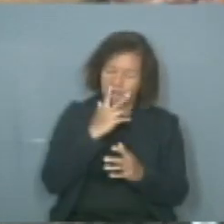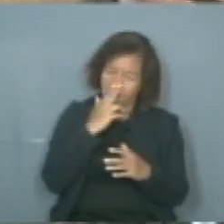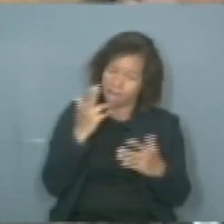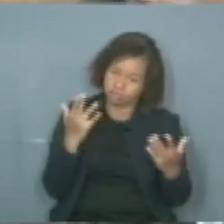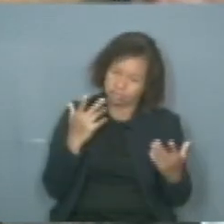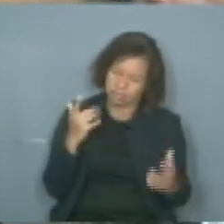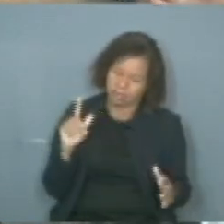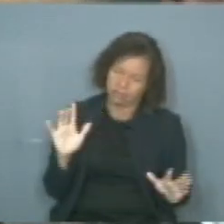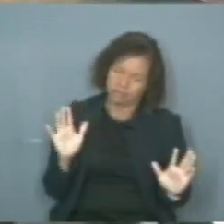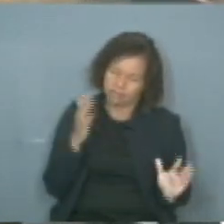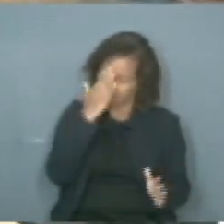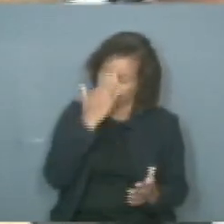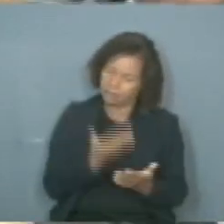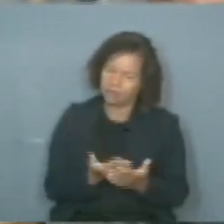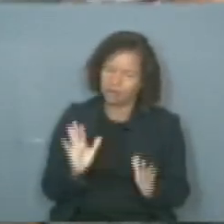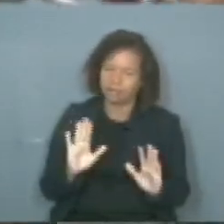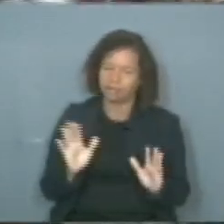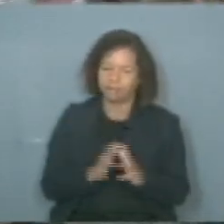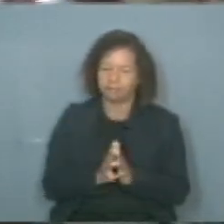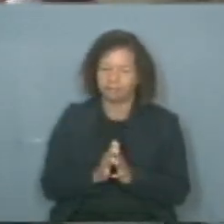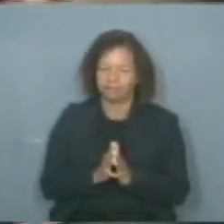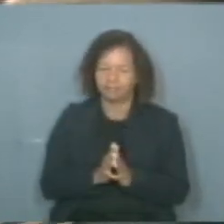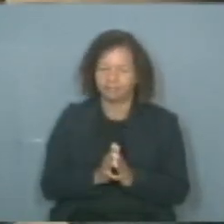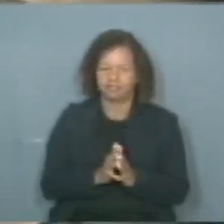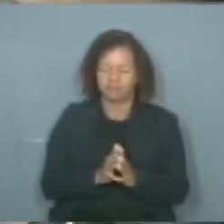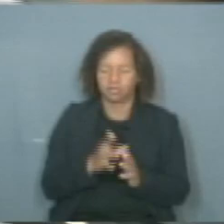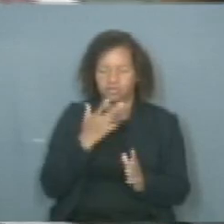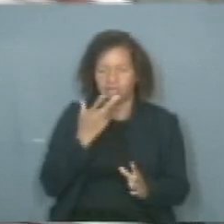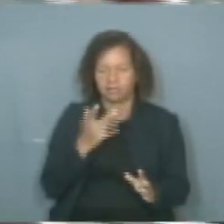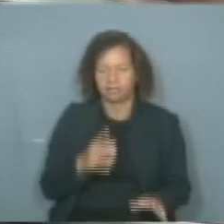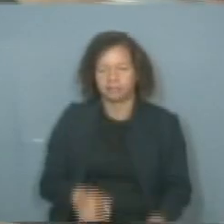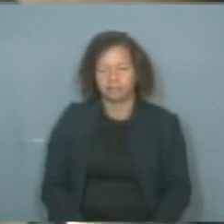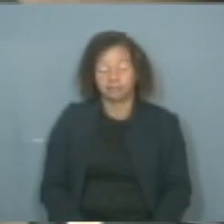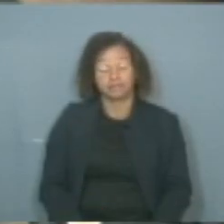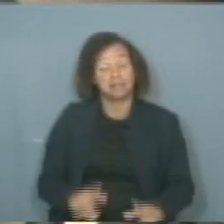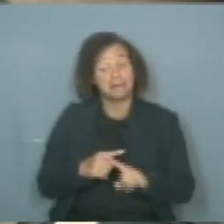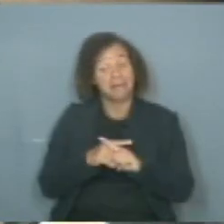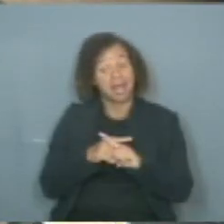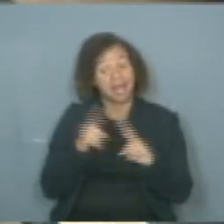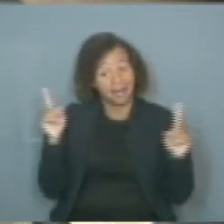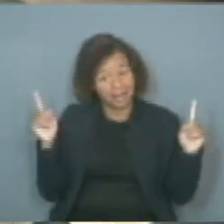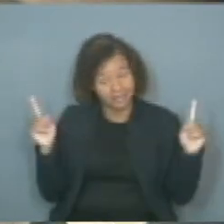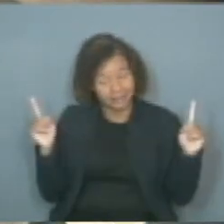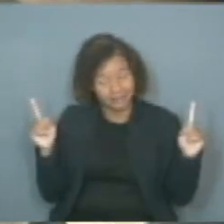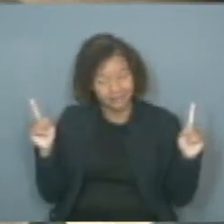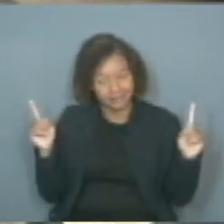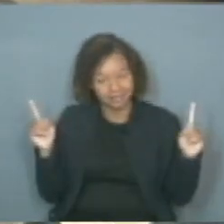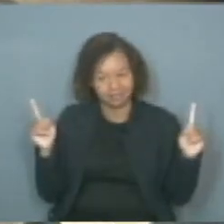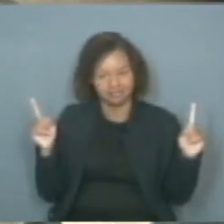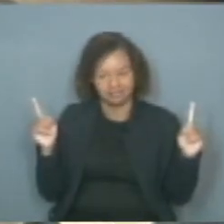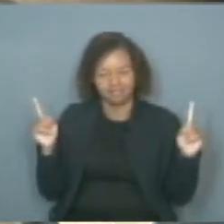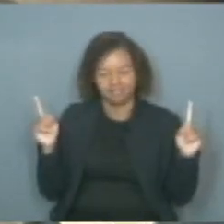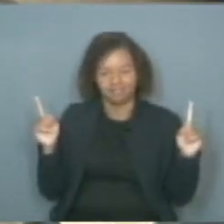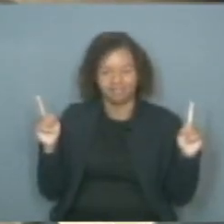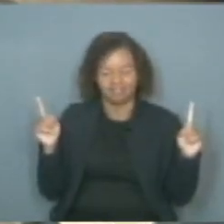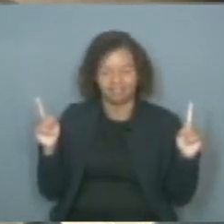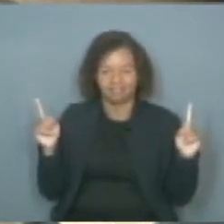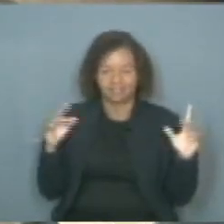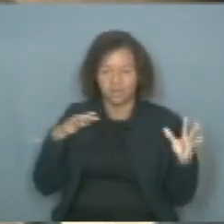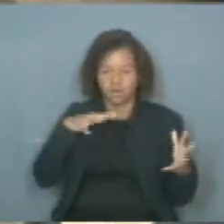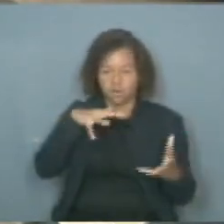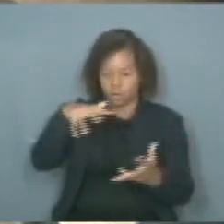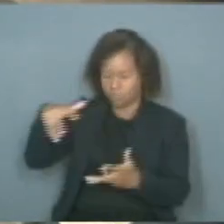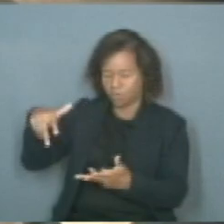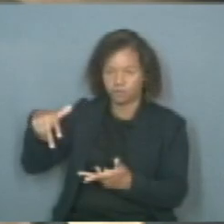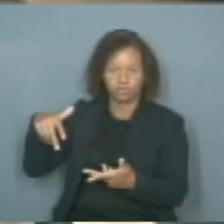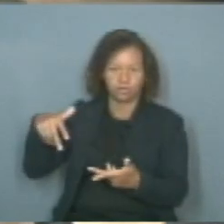que não, pelo seu formato de falar. Porém, o mundo elogiou